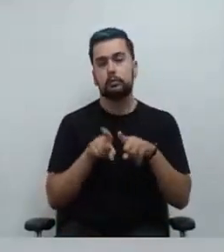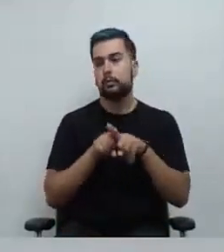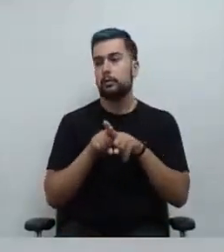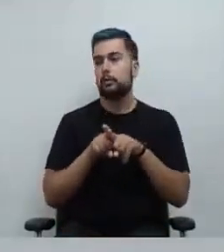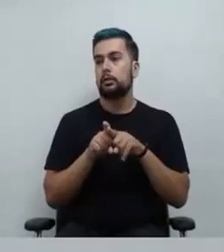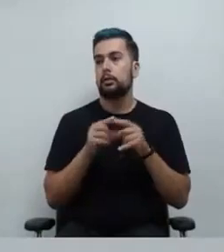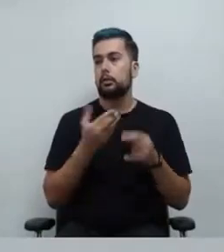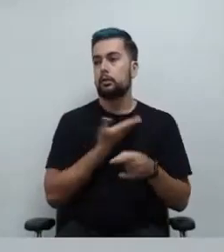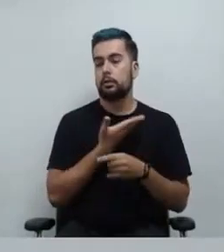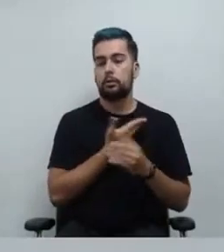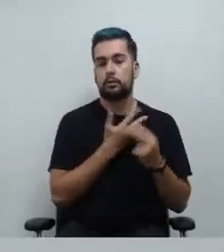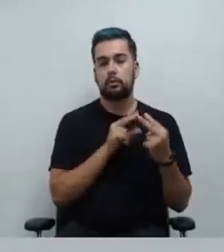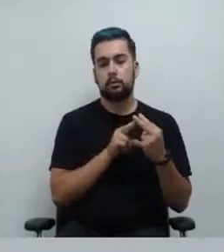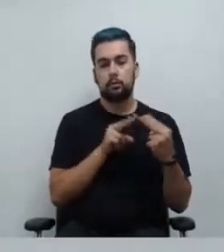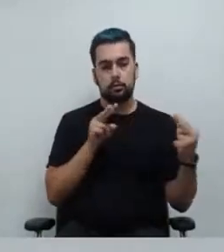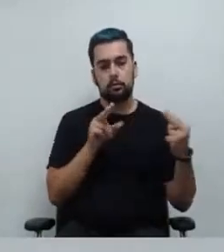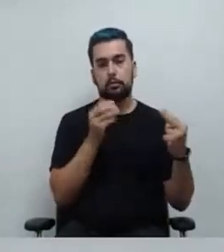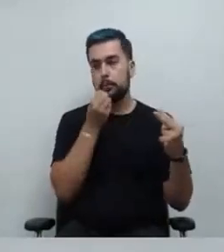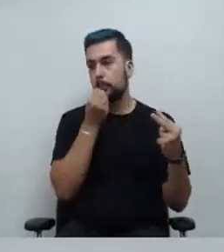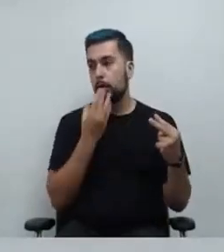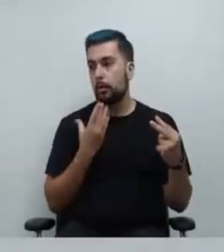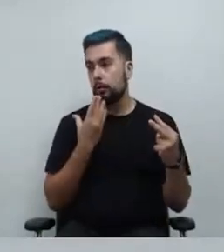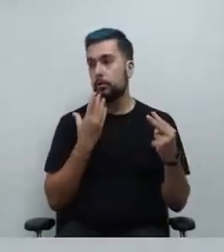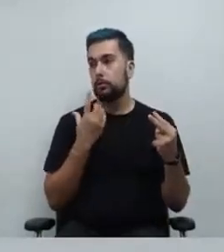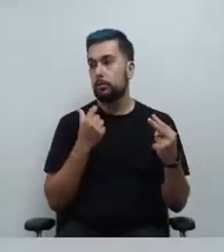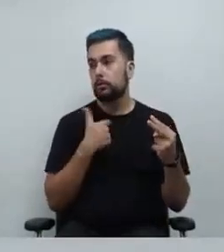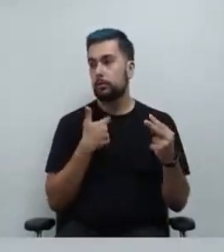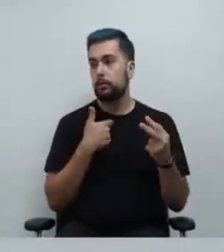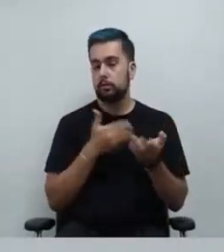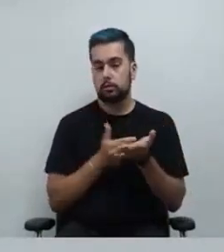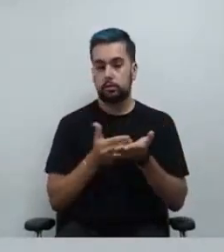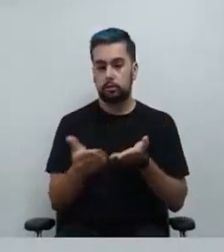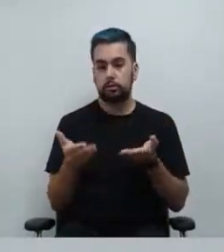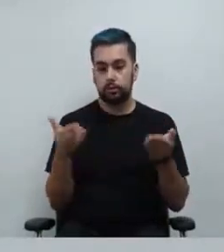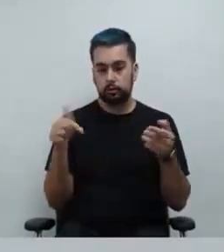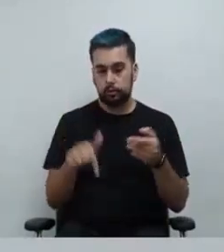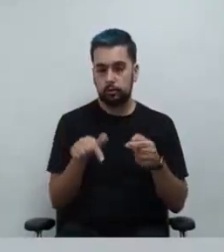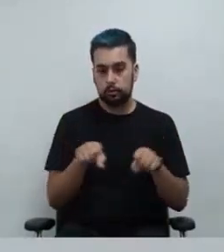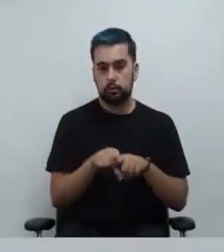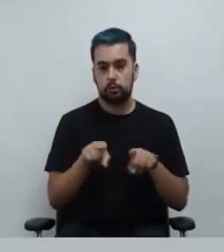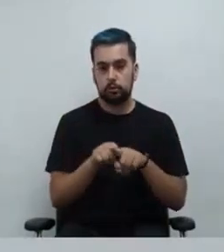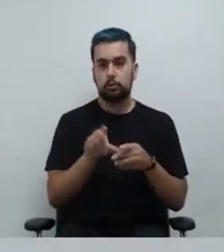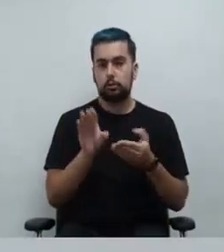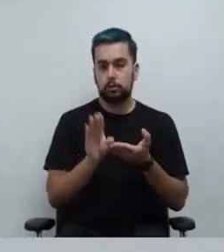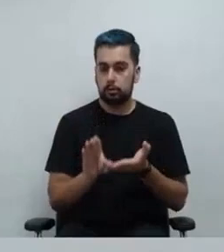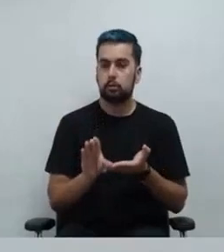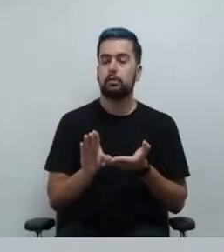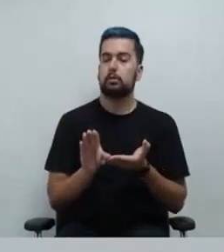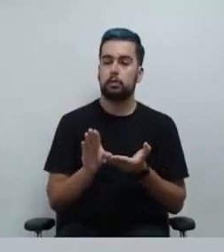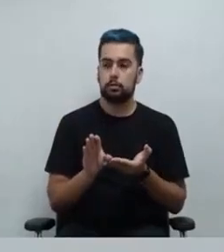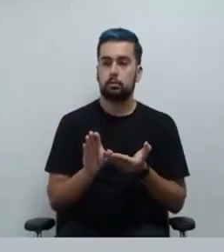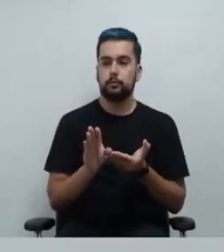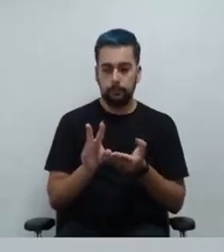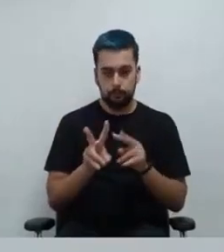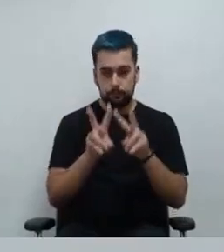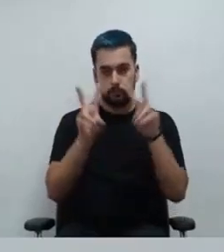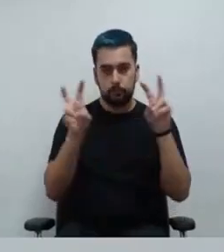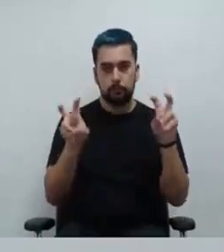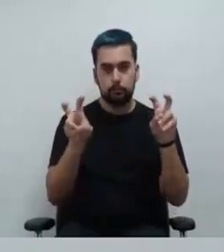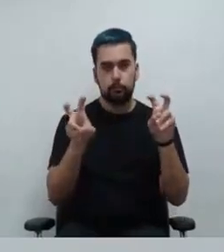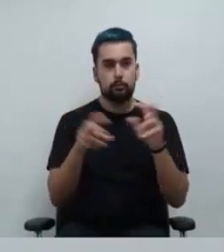nono. Bom, quero começar aqui, conselheiros e conselheiros, sobre